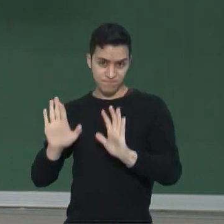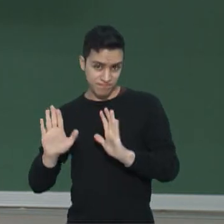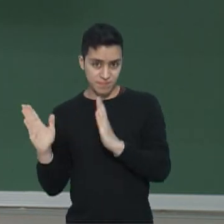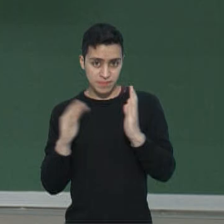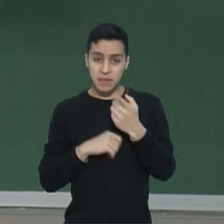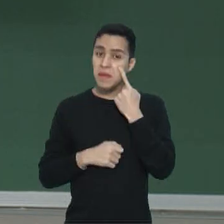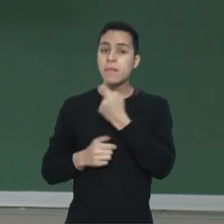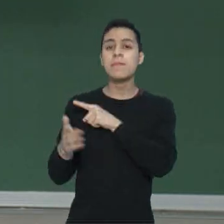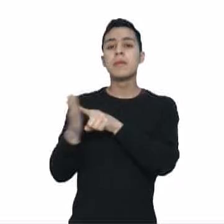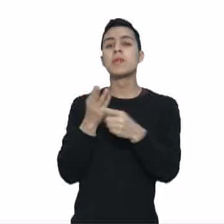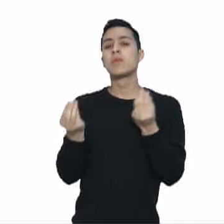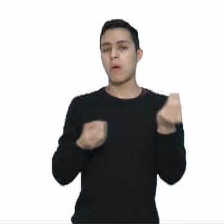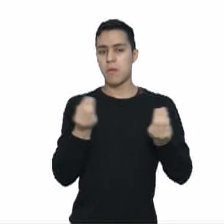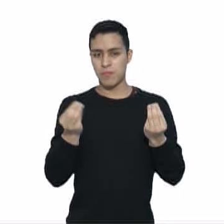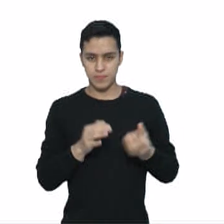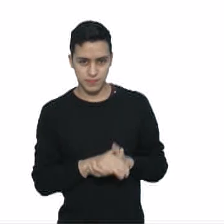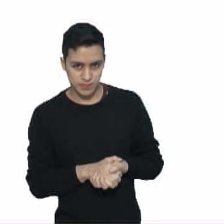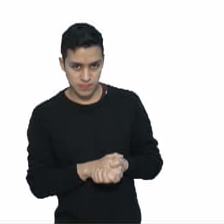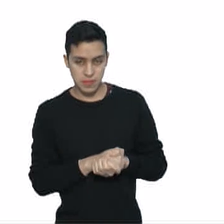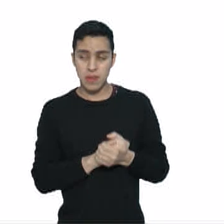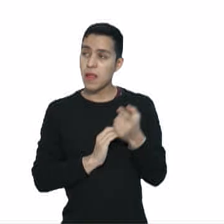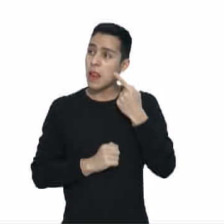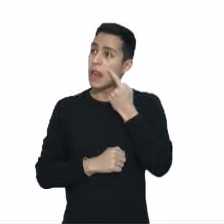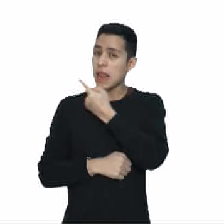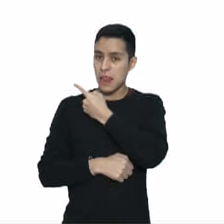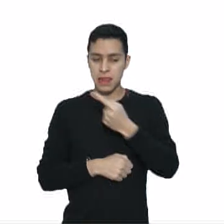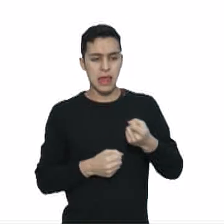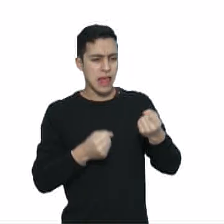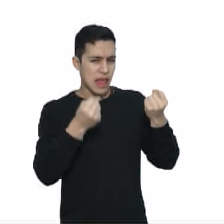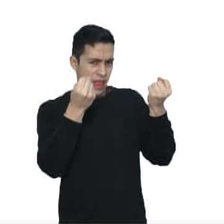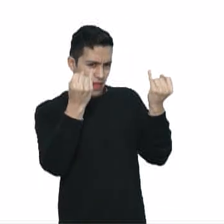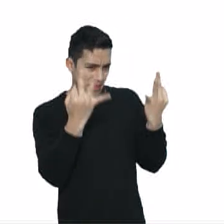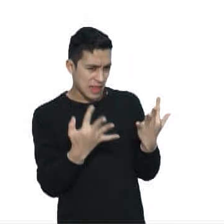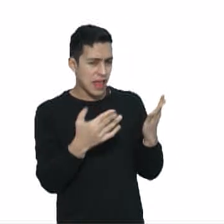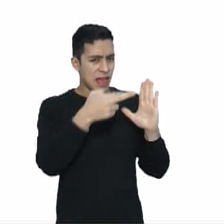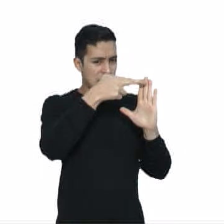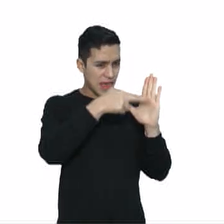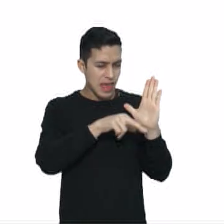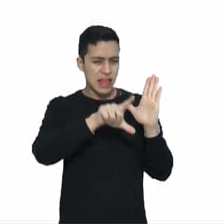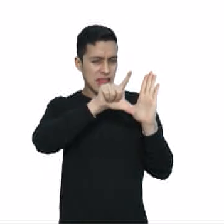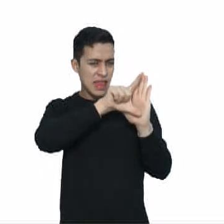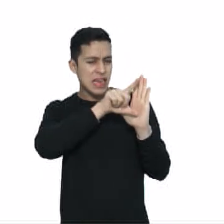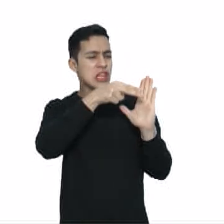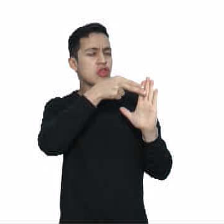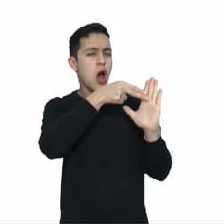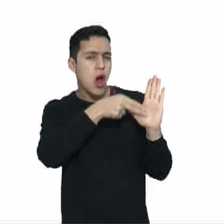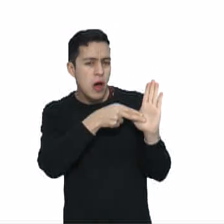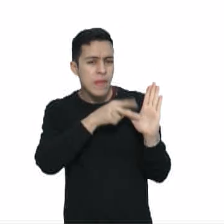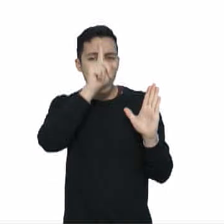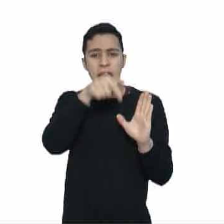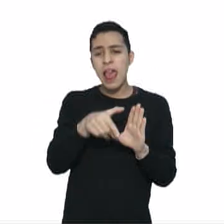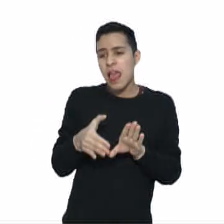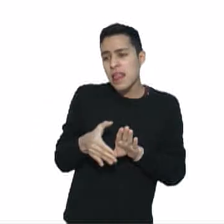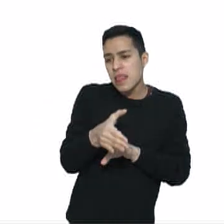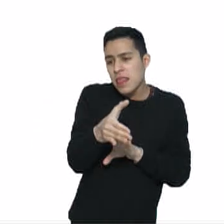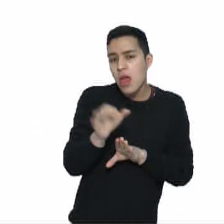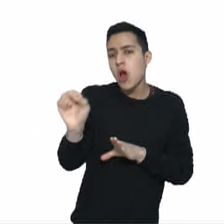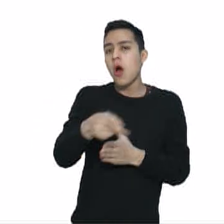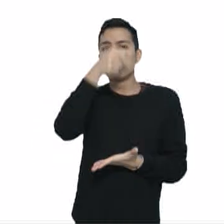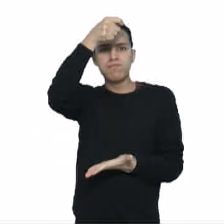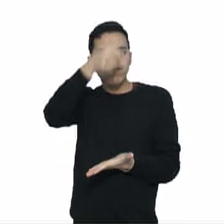perguntas. As regras, regulamentos e leis são recomendações ou